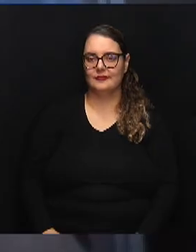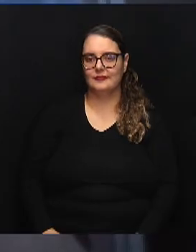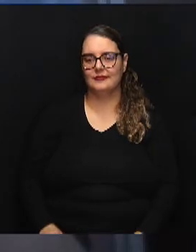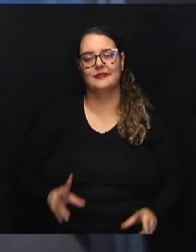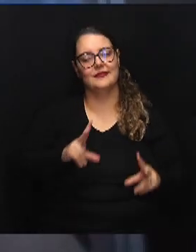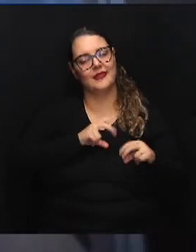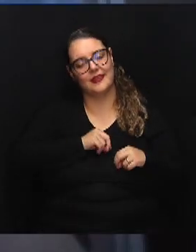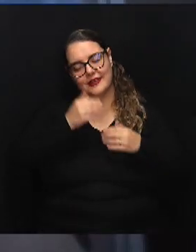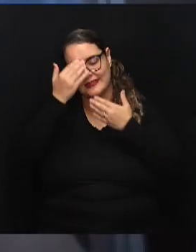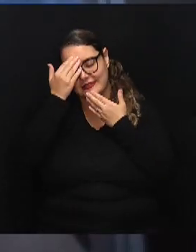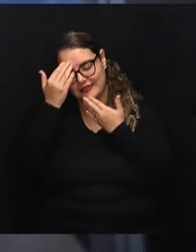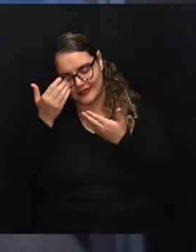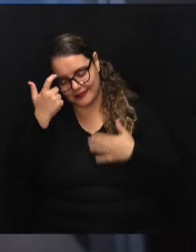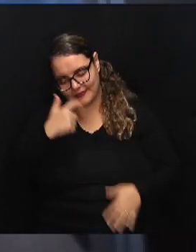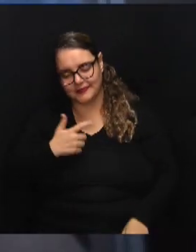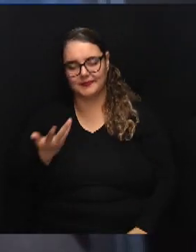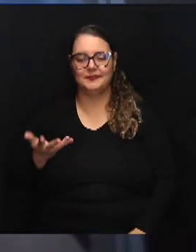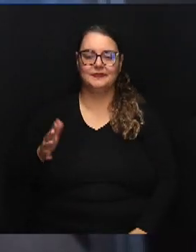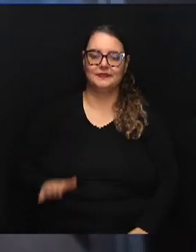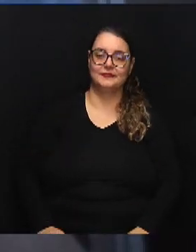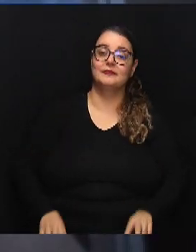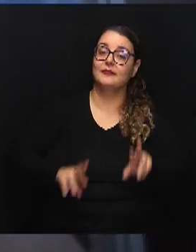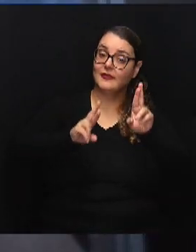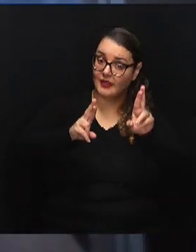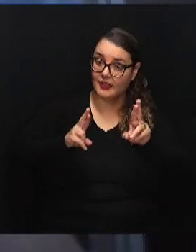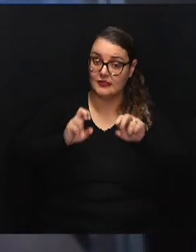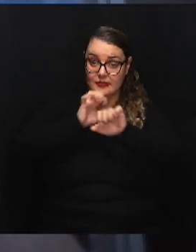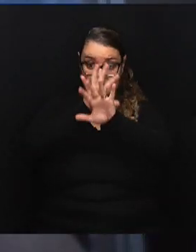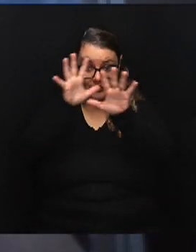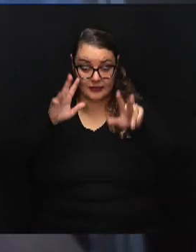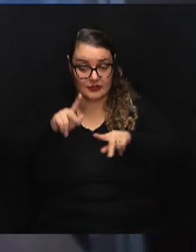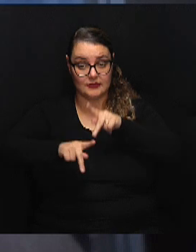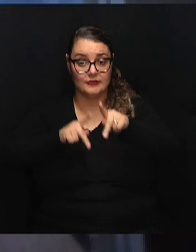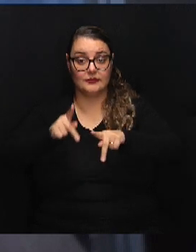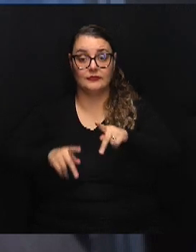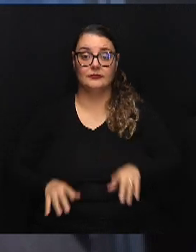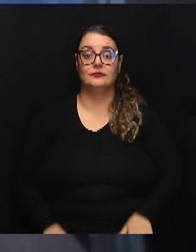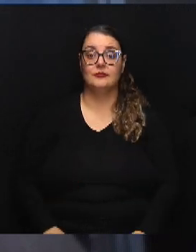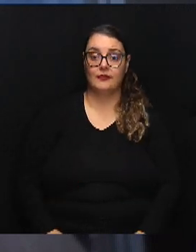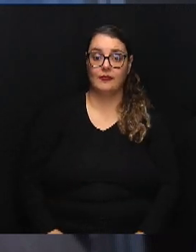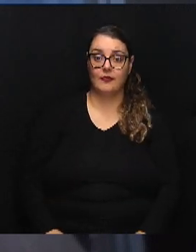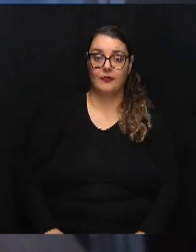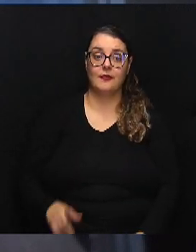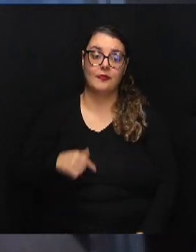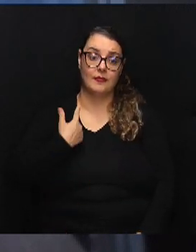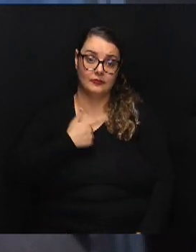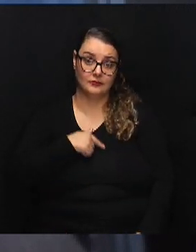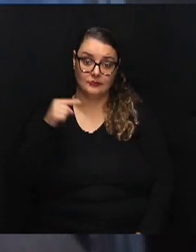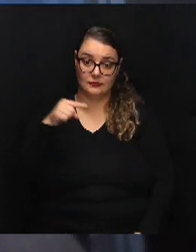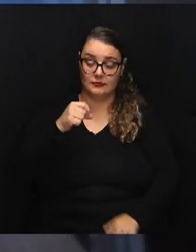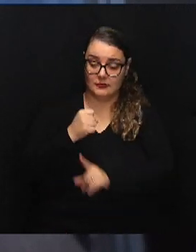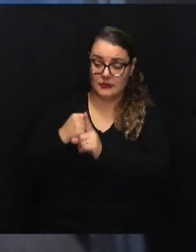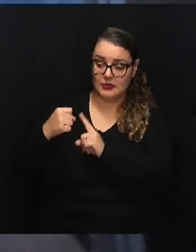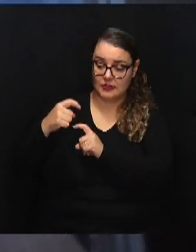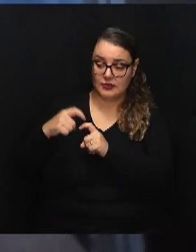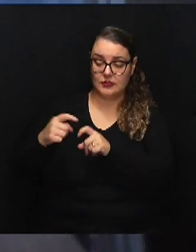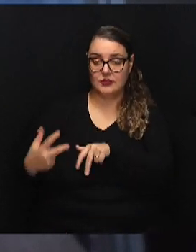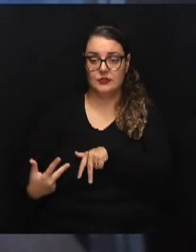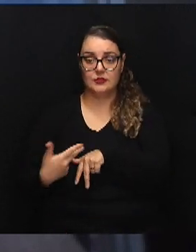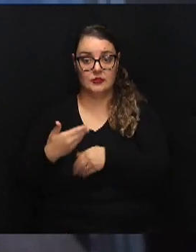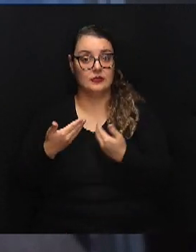eu que agradeço. Espero que a gente possa ter esclarecido a população. A gente lá da Sociedade de Medicina e Cirurgia